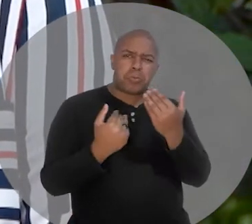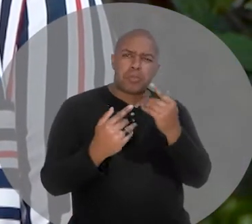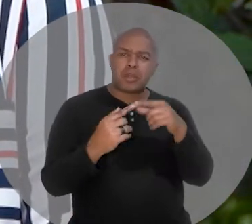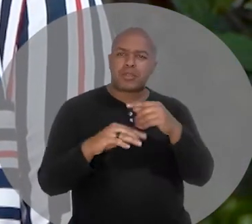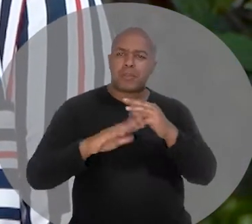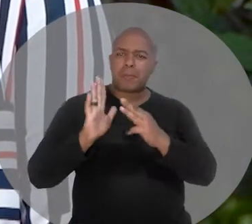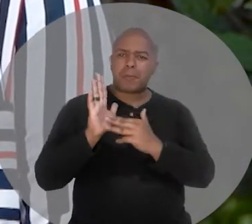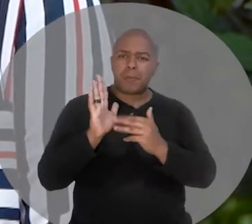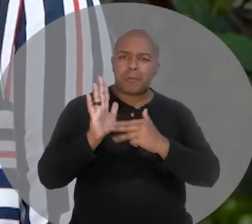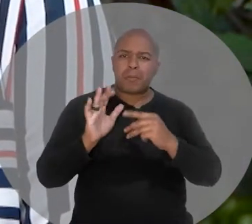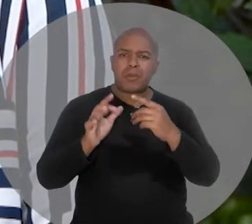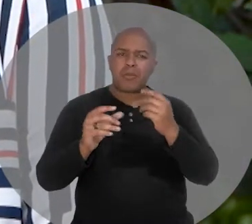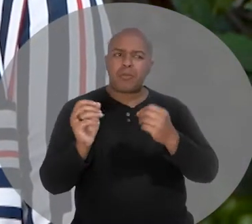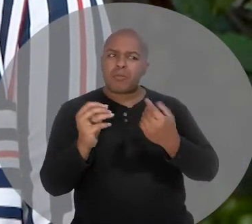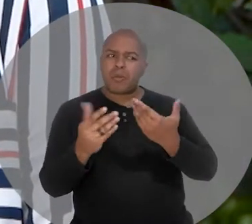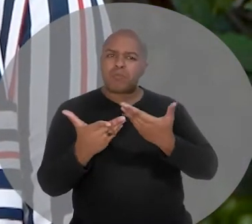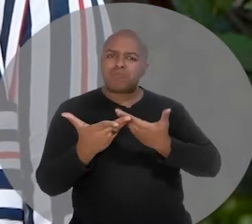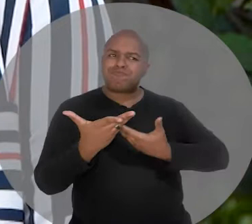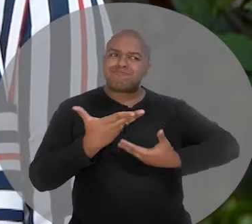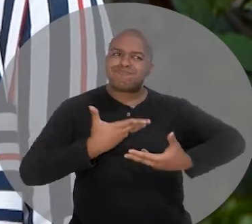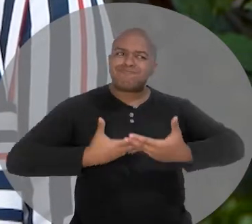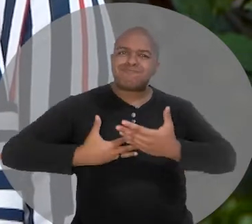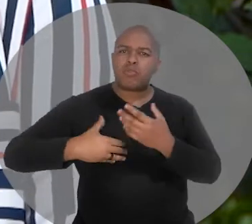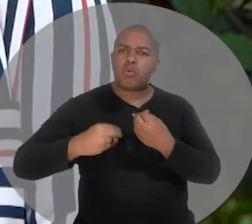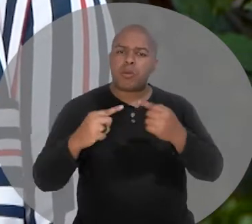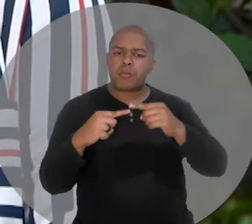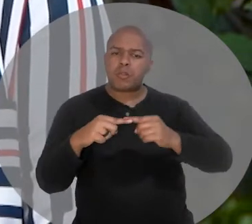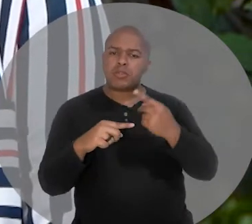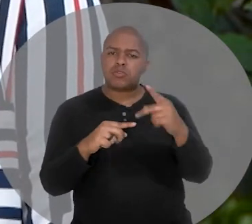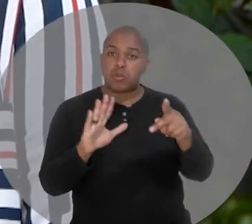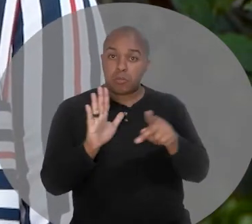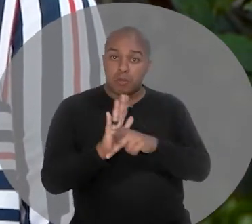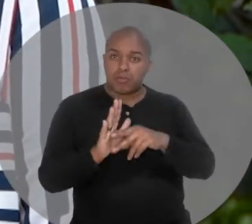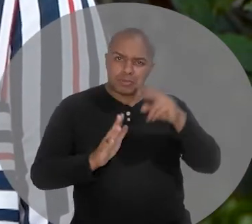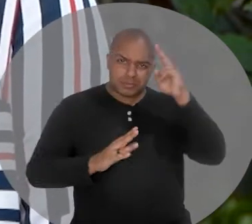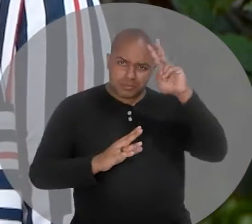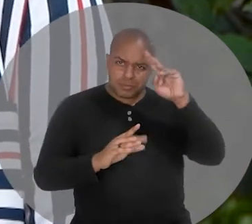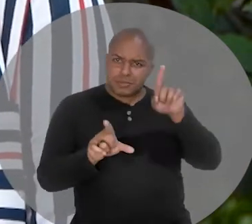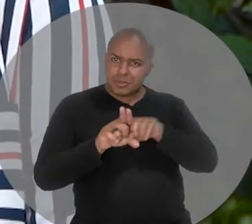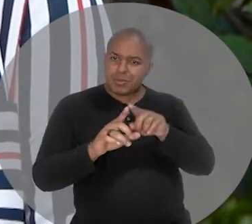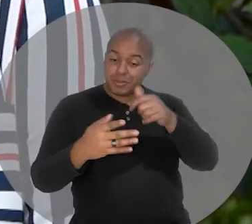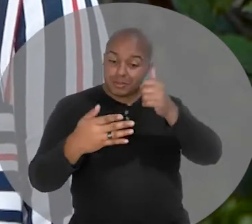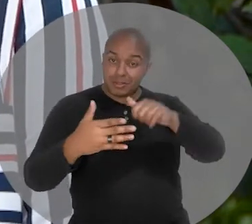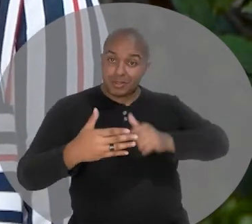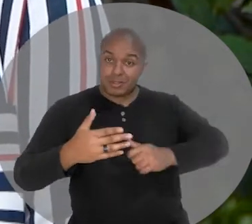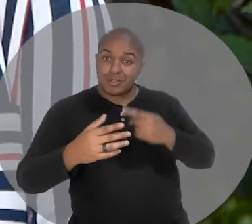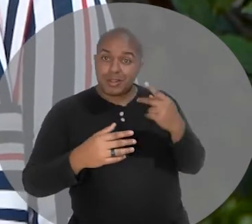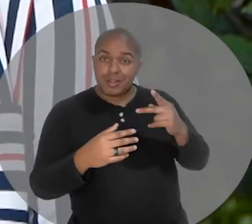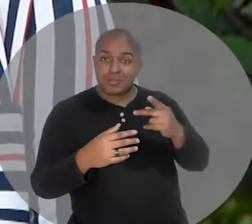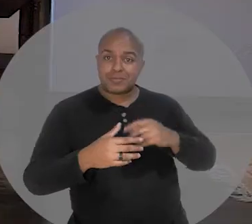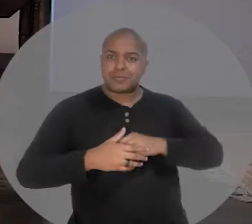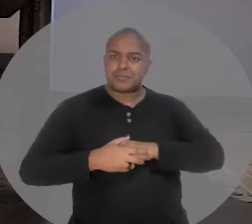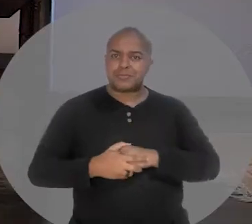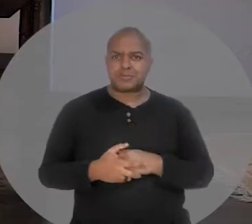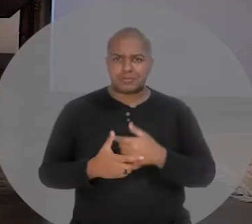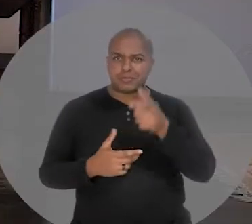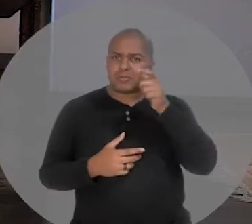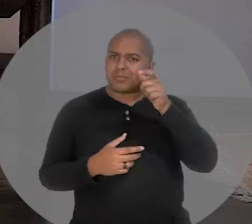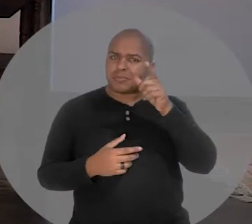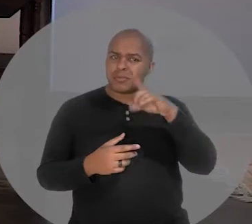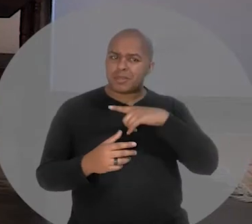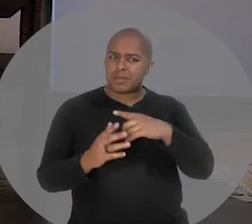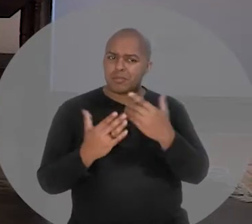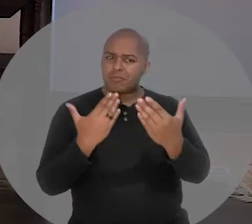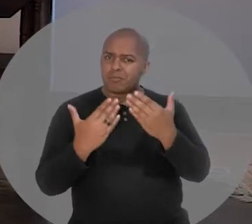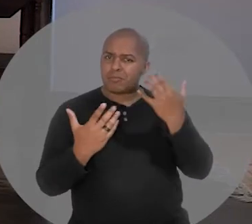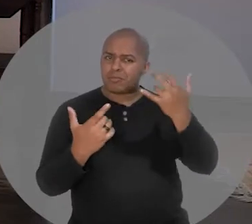discutir essa metodologia de uma introspecção sobre a sua própria história e uma análise dela. É interessante a